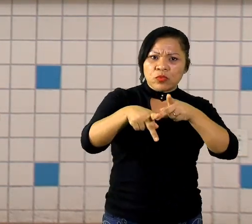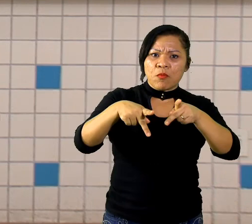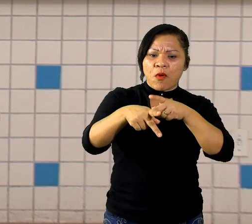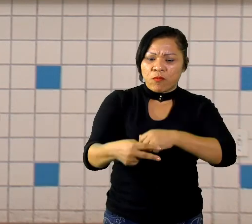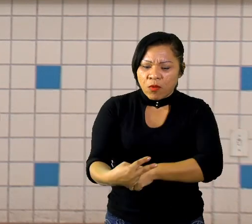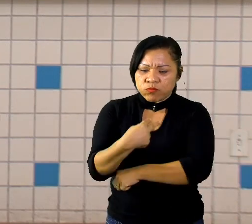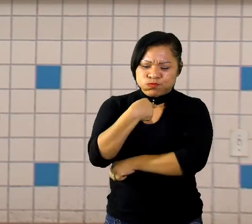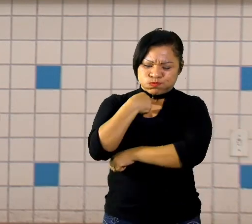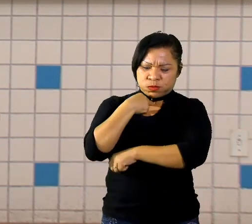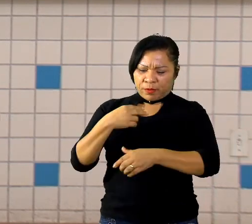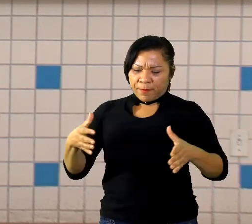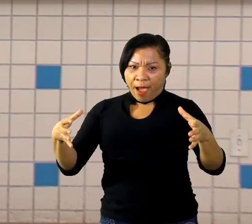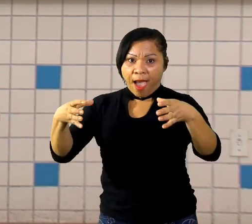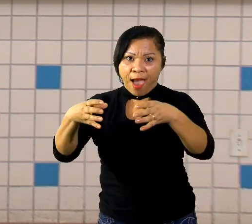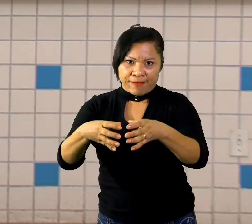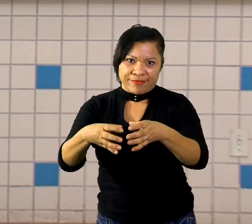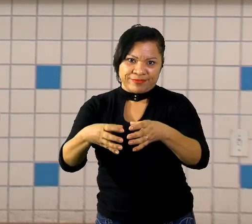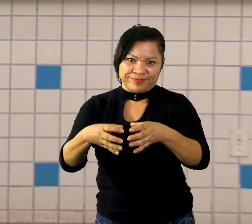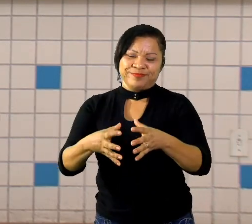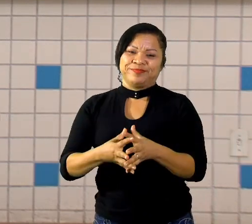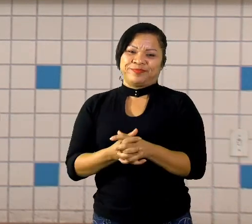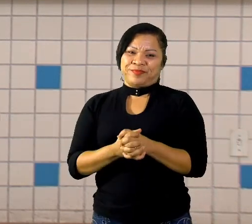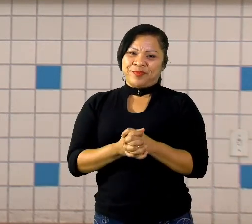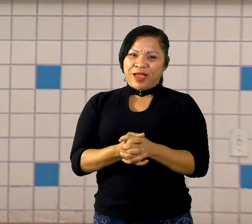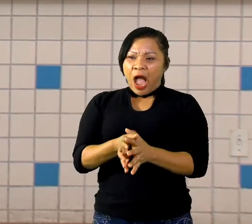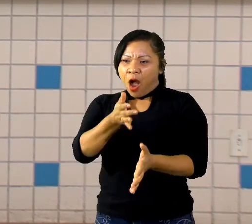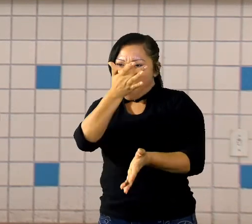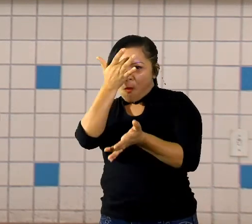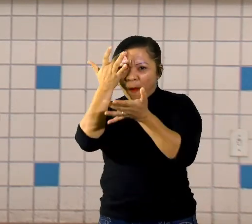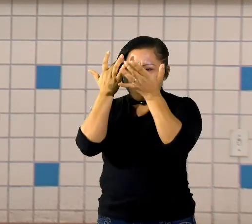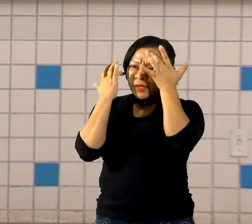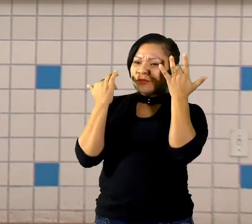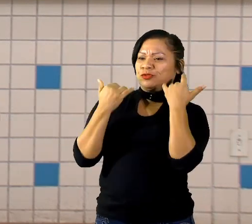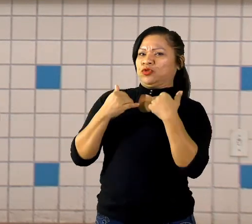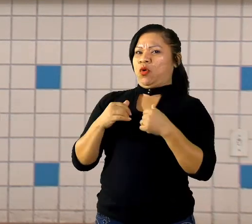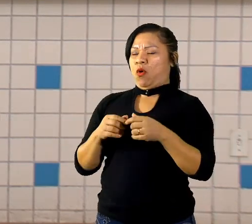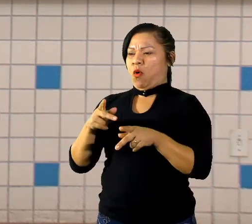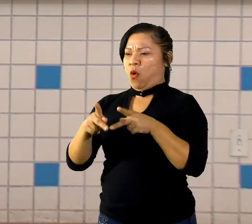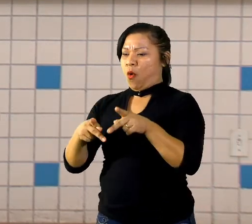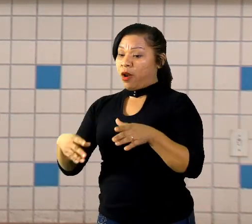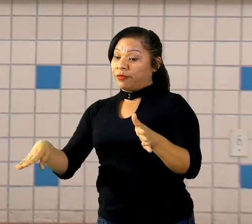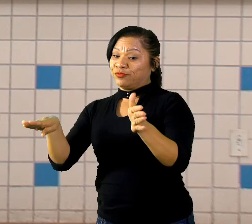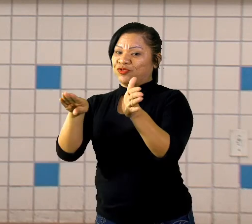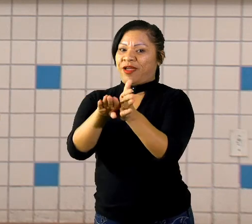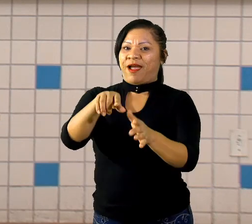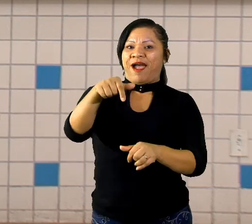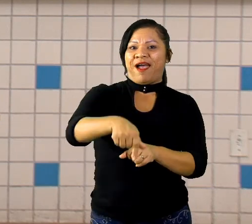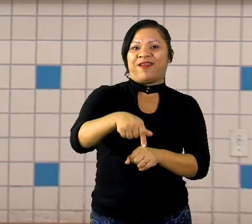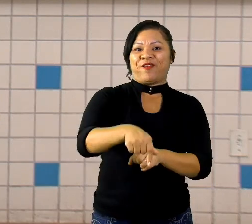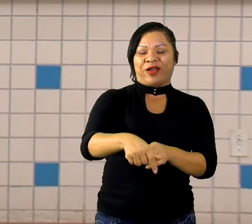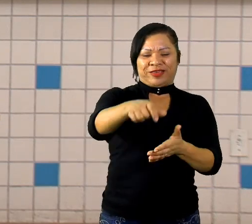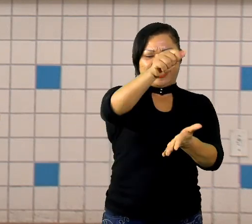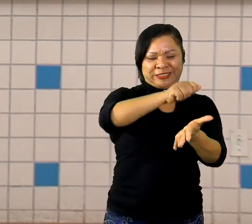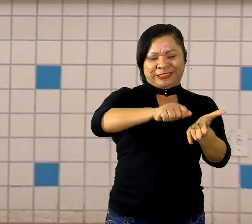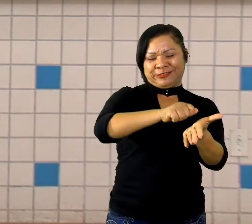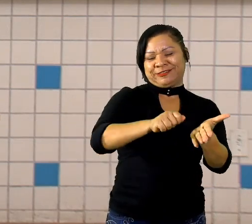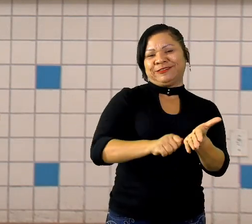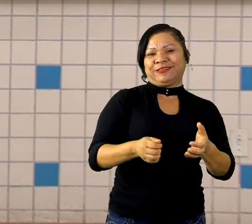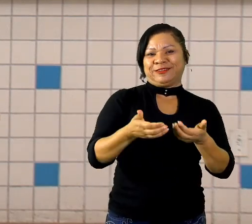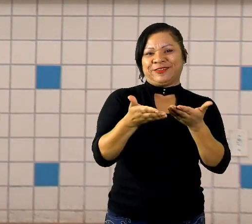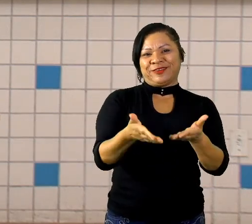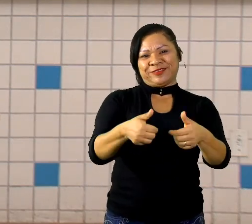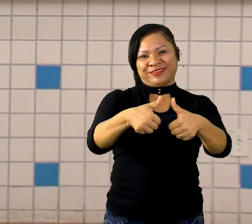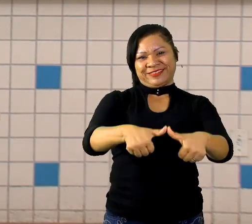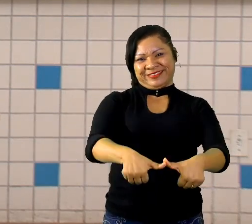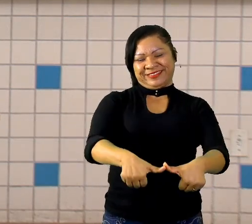Os povos que vieram para cá e deixaram os seus registros. Galera, muito